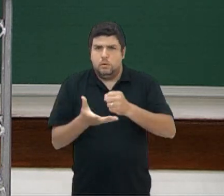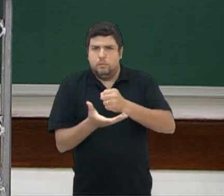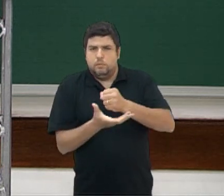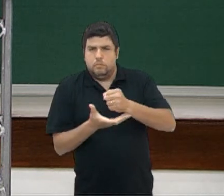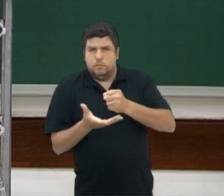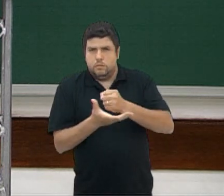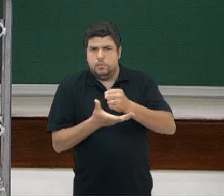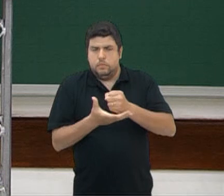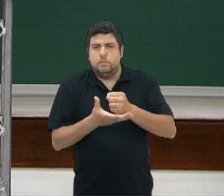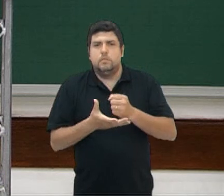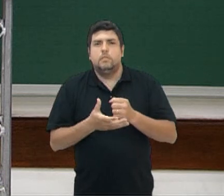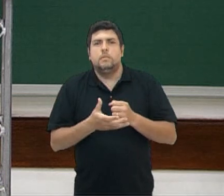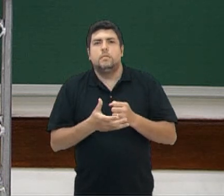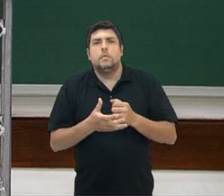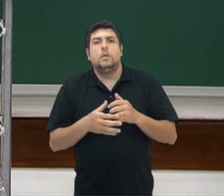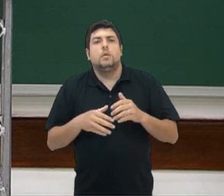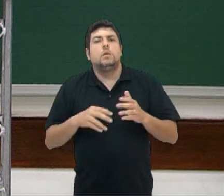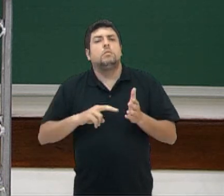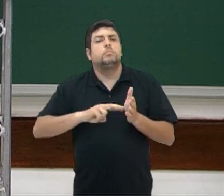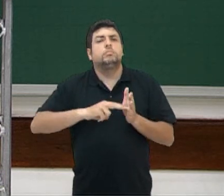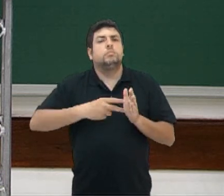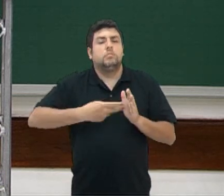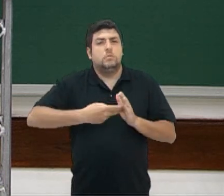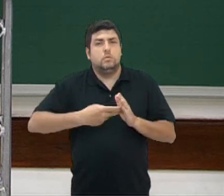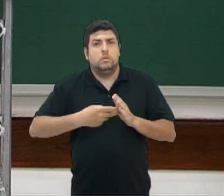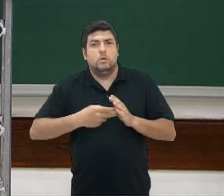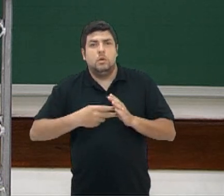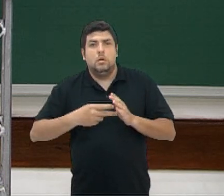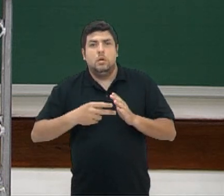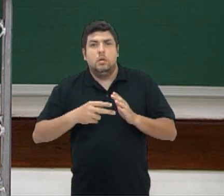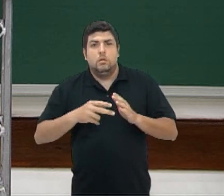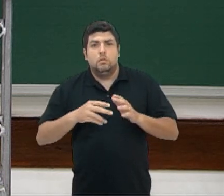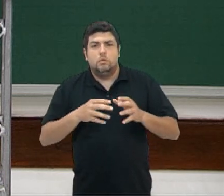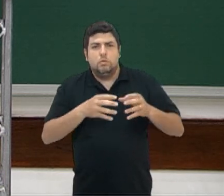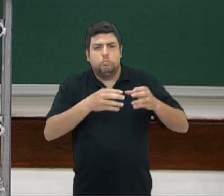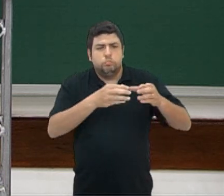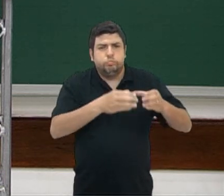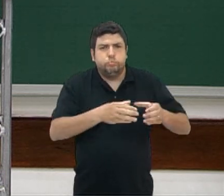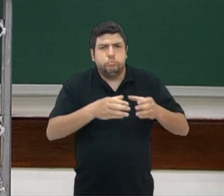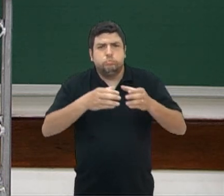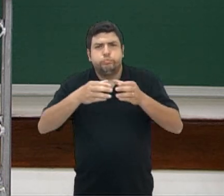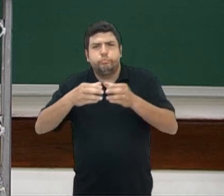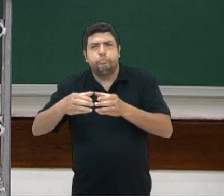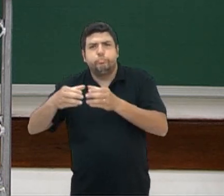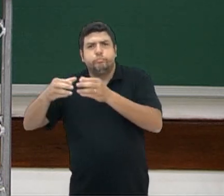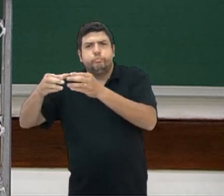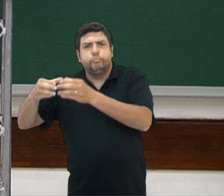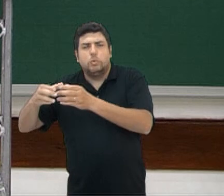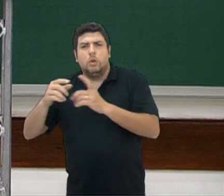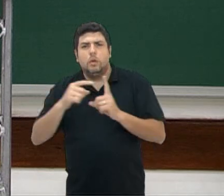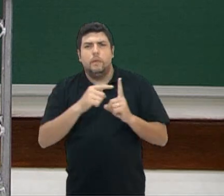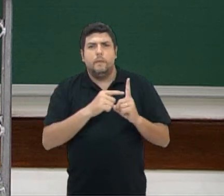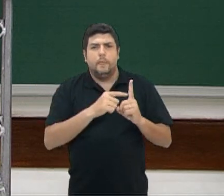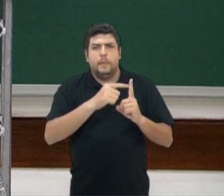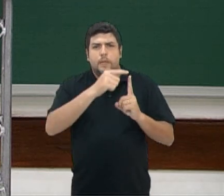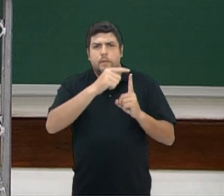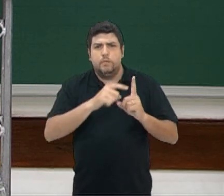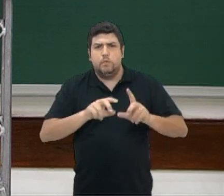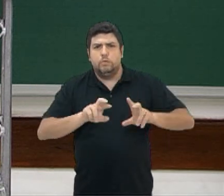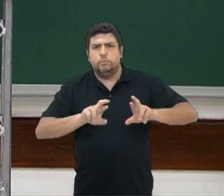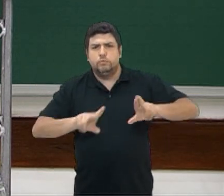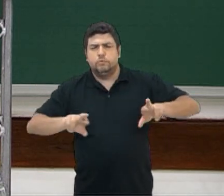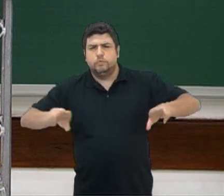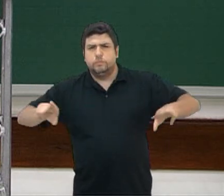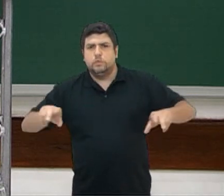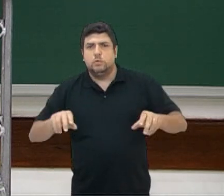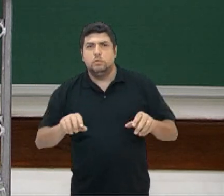fundamental da termodinâmica, onde corpos em temperaturas iniciais diferentes, mantendo um contato,